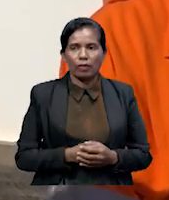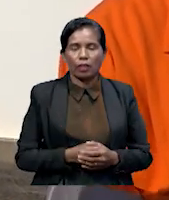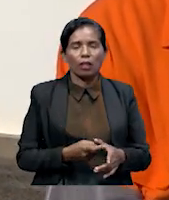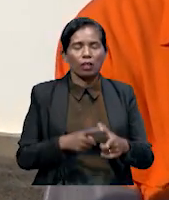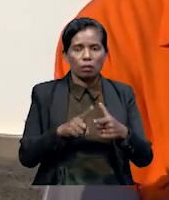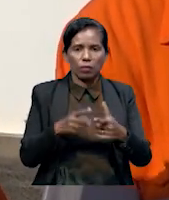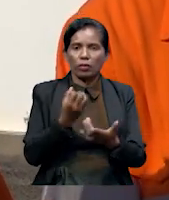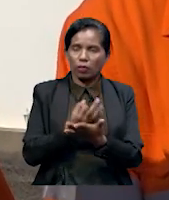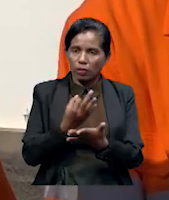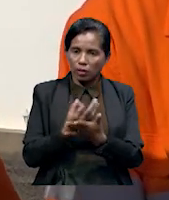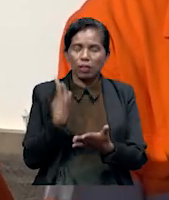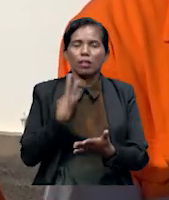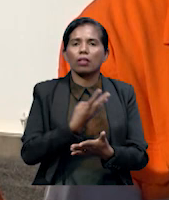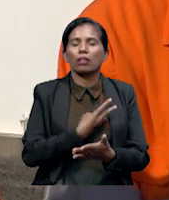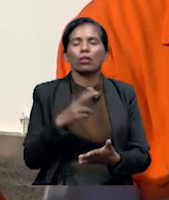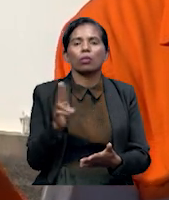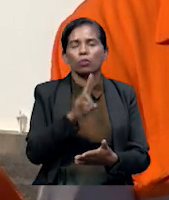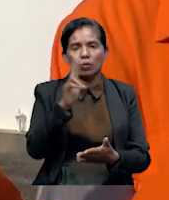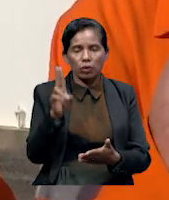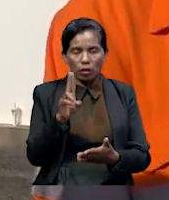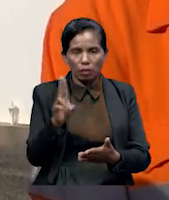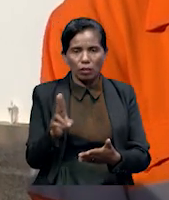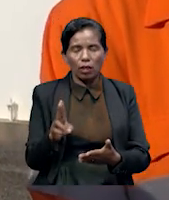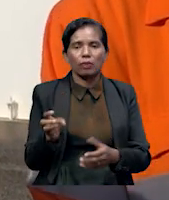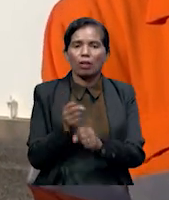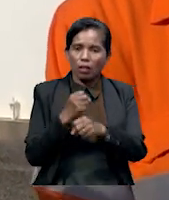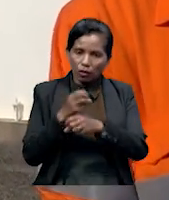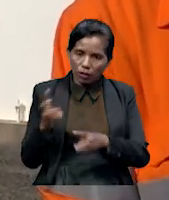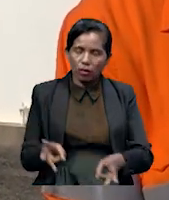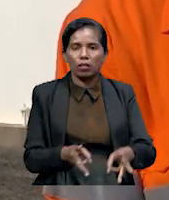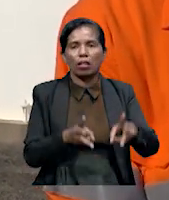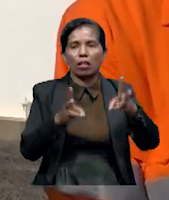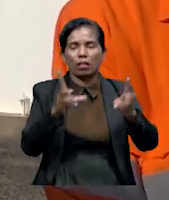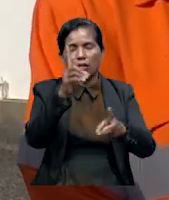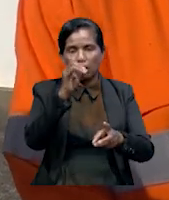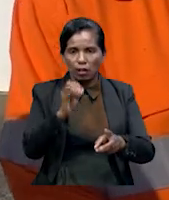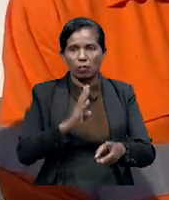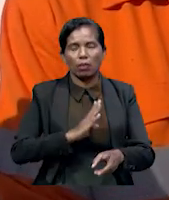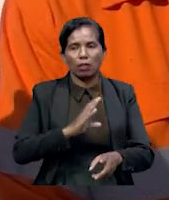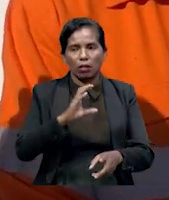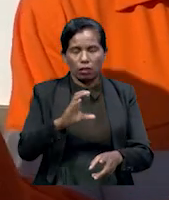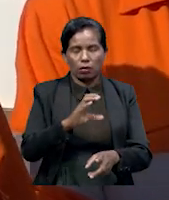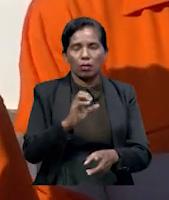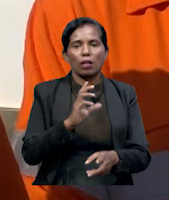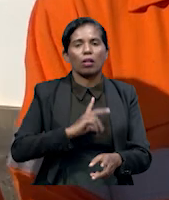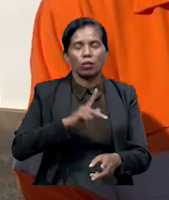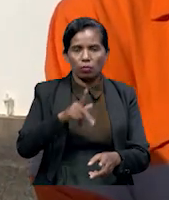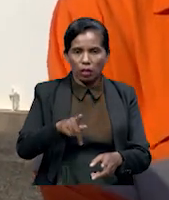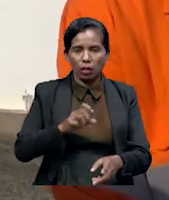depois o alçané eita usa para investir com boas alné, que eita na estrada, seira dele para o cau, para os palos, para o